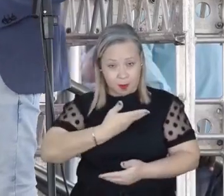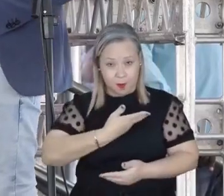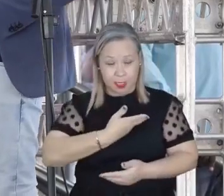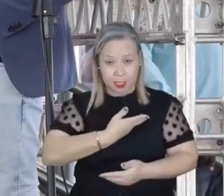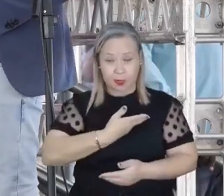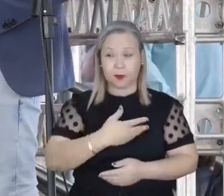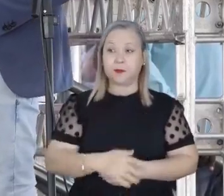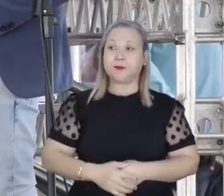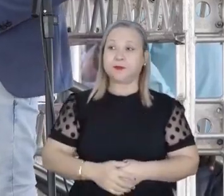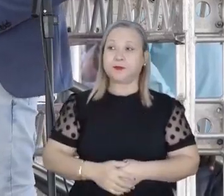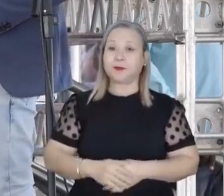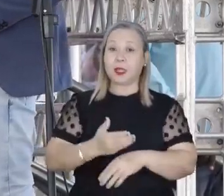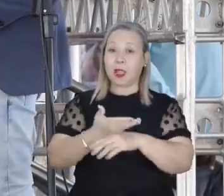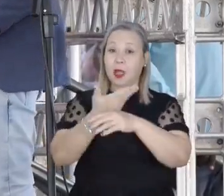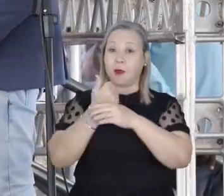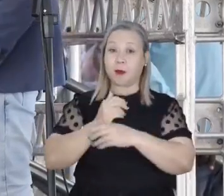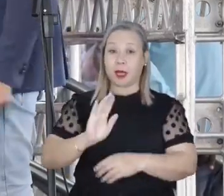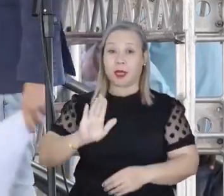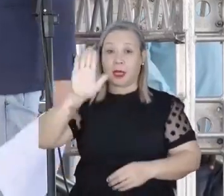pré-candidato ao Senado,